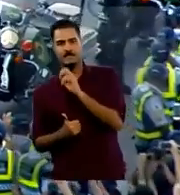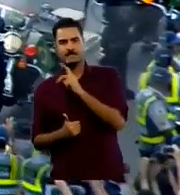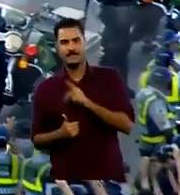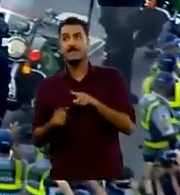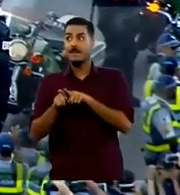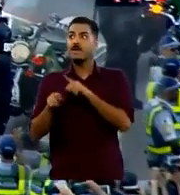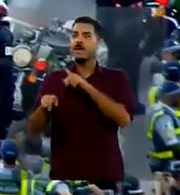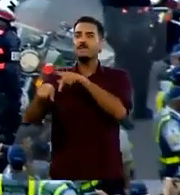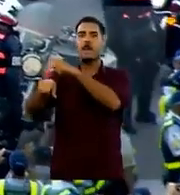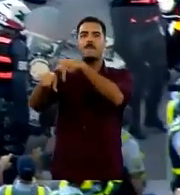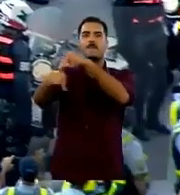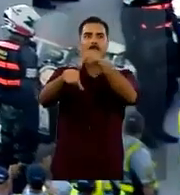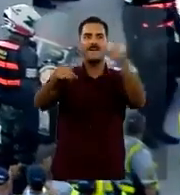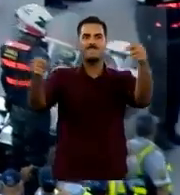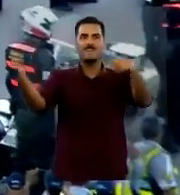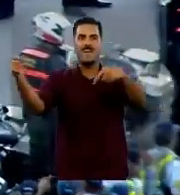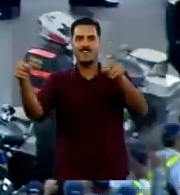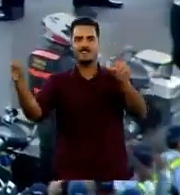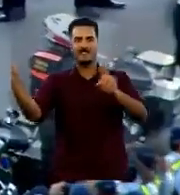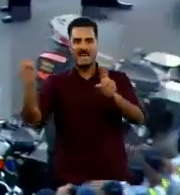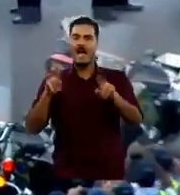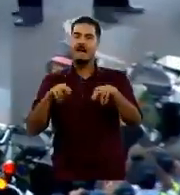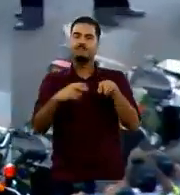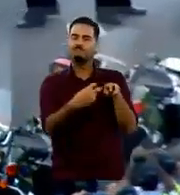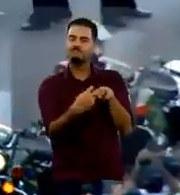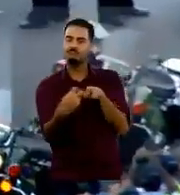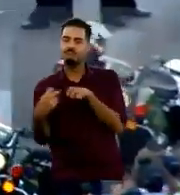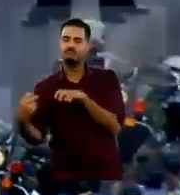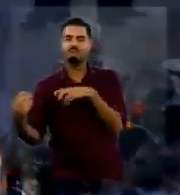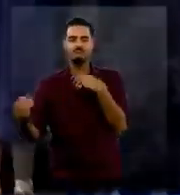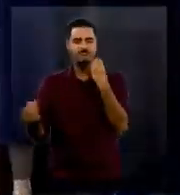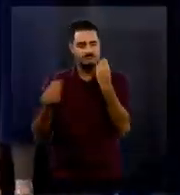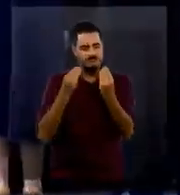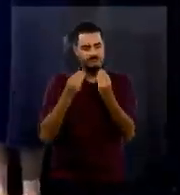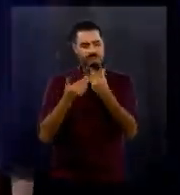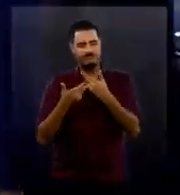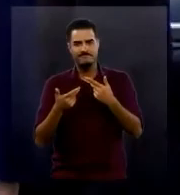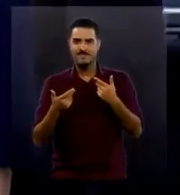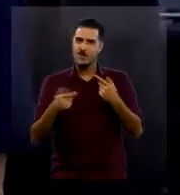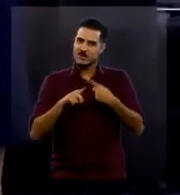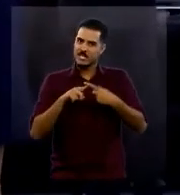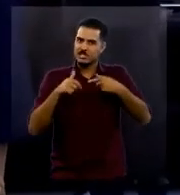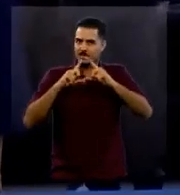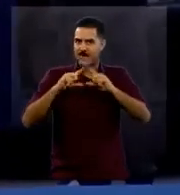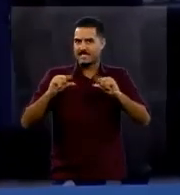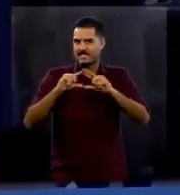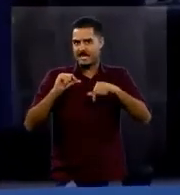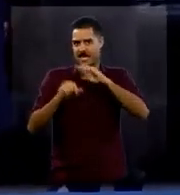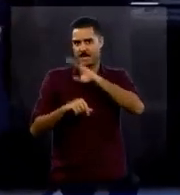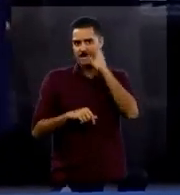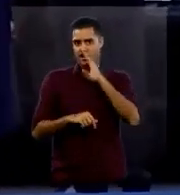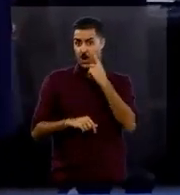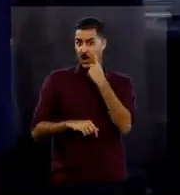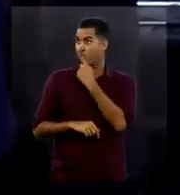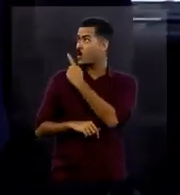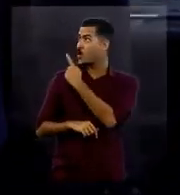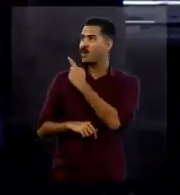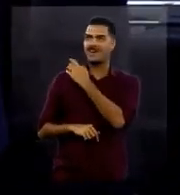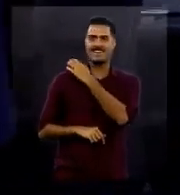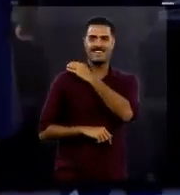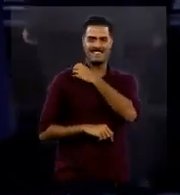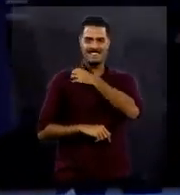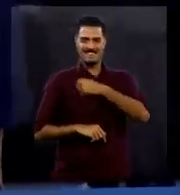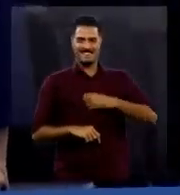que vieram acompanhar a posse aqui em Brasília. Ele que é recebido ali, é possível ver de costas ali o